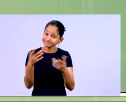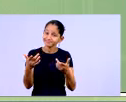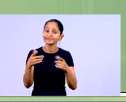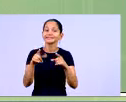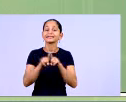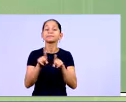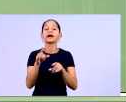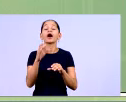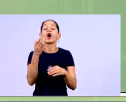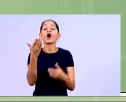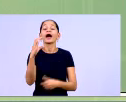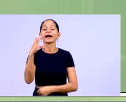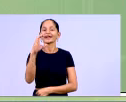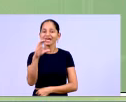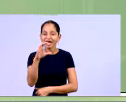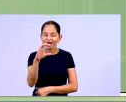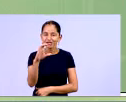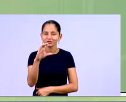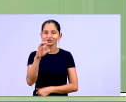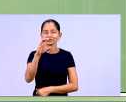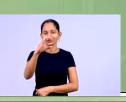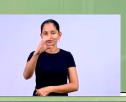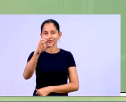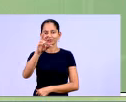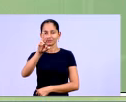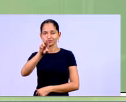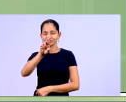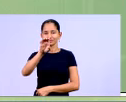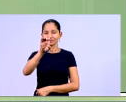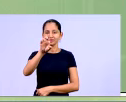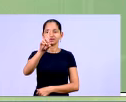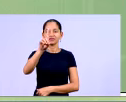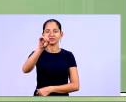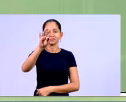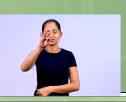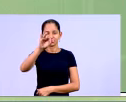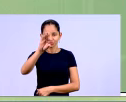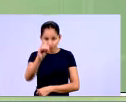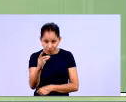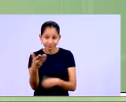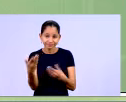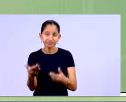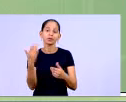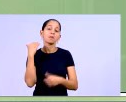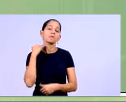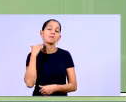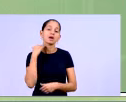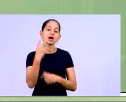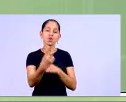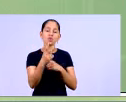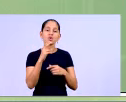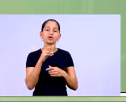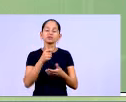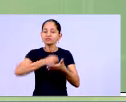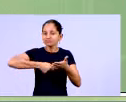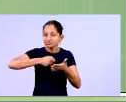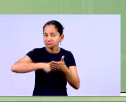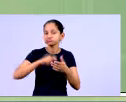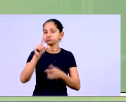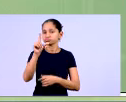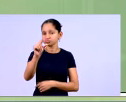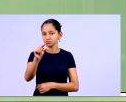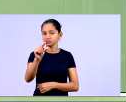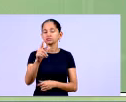ao crédito. Elas são estimuladas, taxa de juros menor. Os bancos, todos os bancos têm,